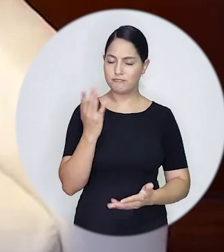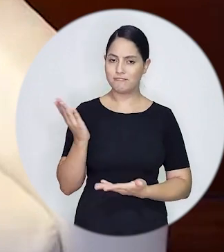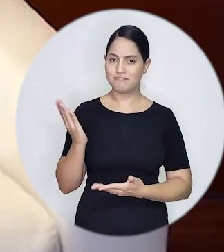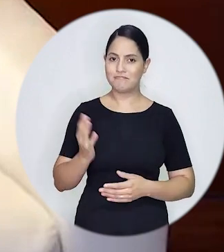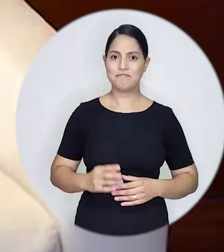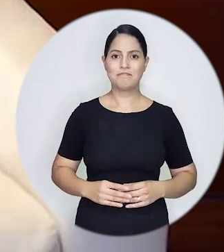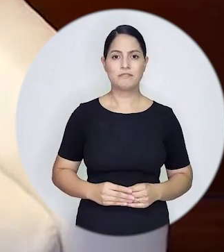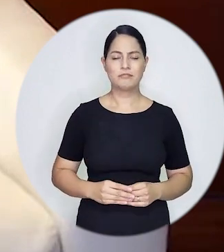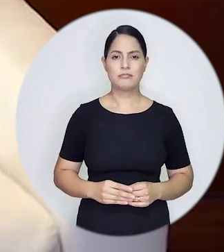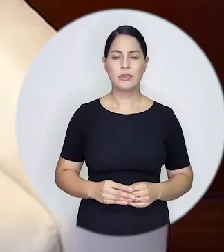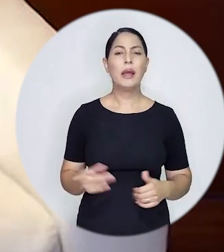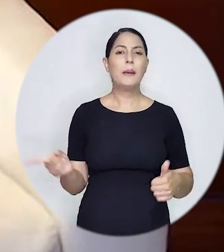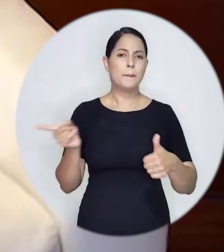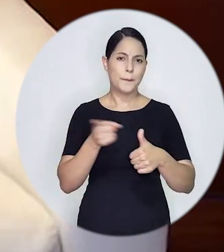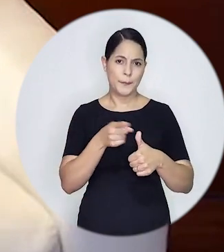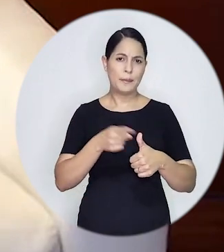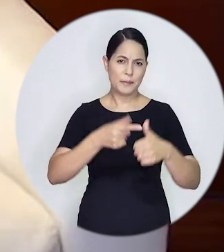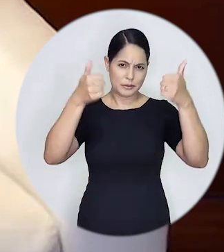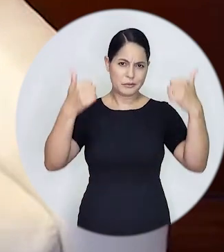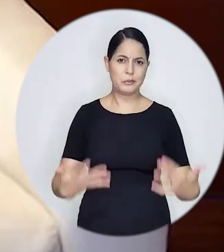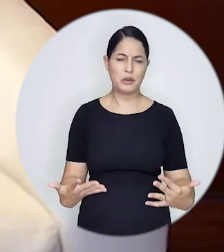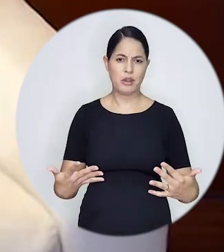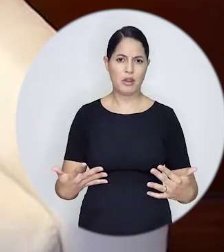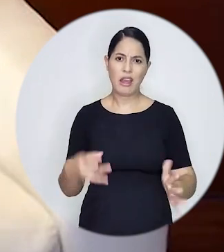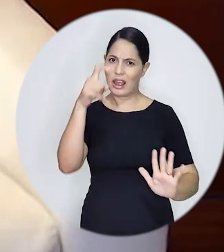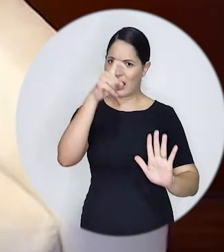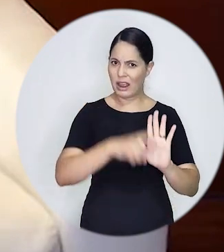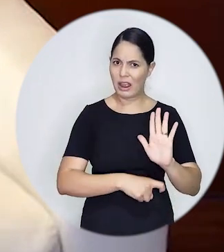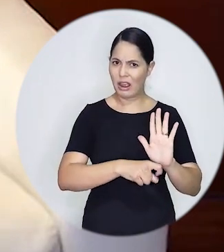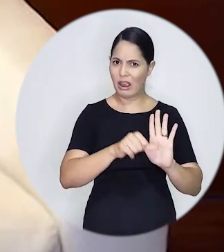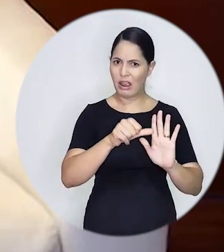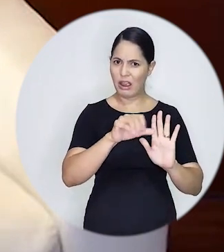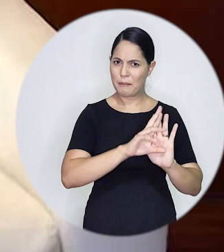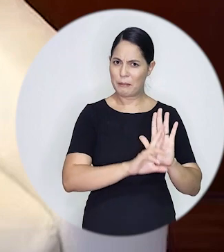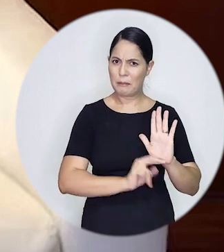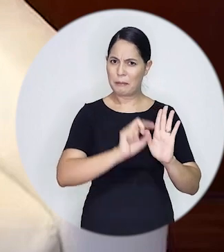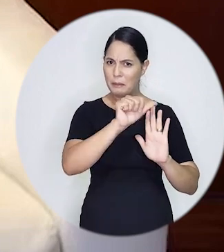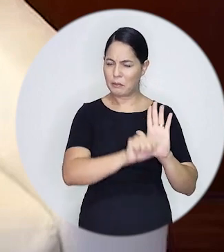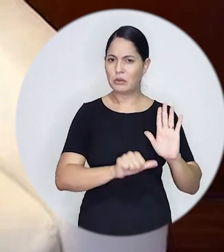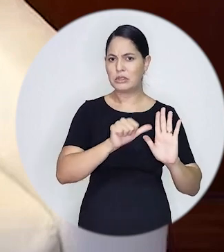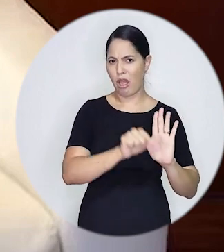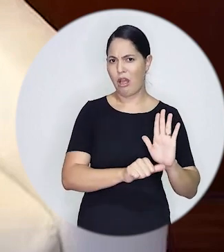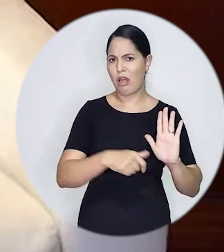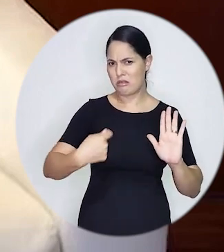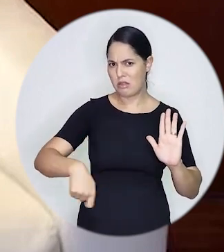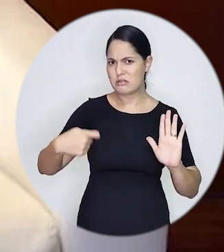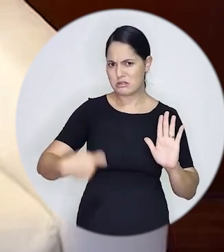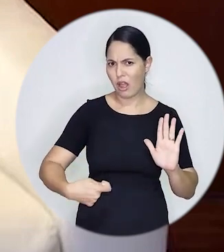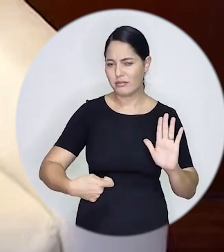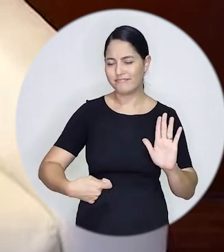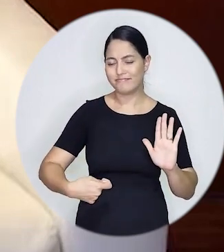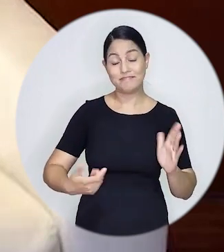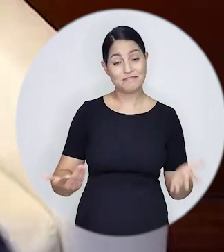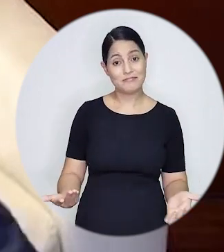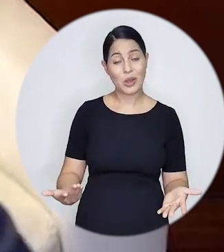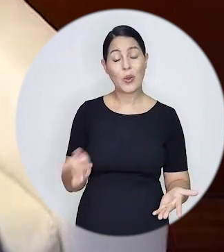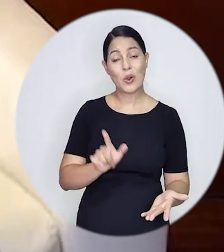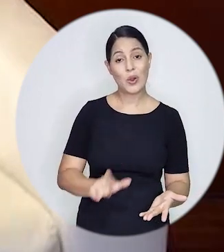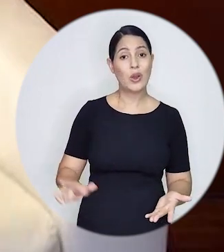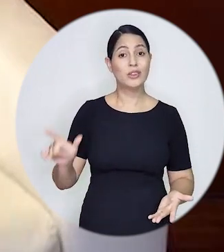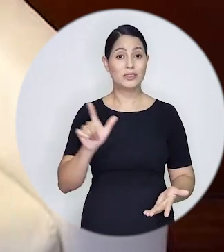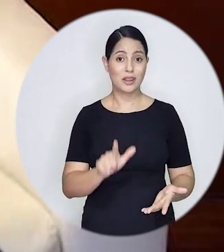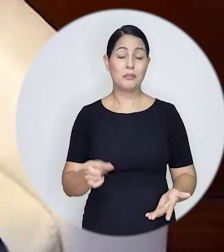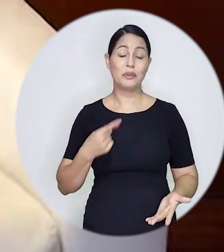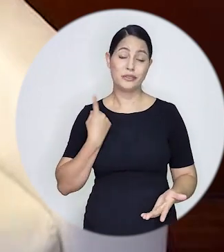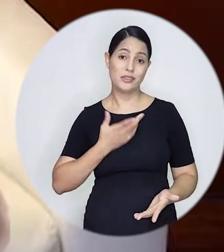vocês. Na sequência, eu vou também, de uma maneira rápida, trazer as principais propostas que estão